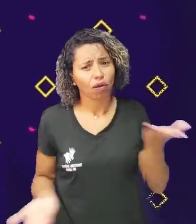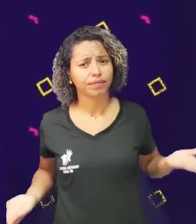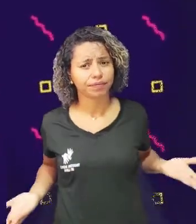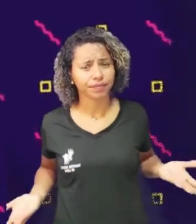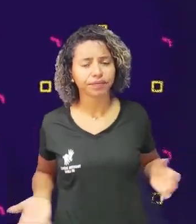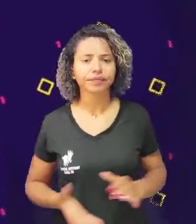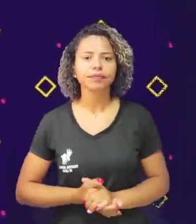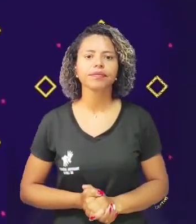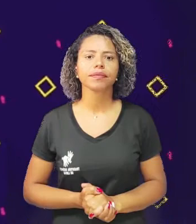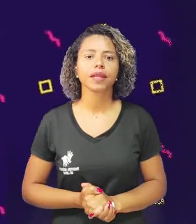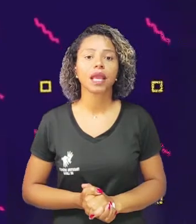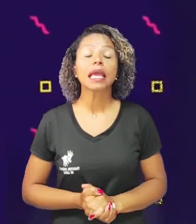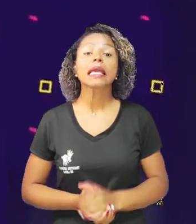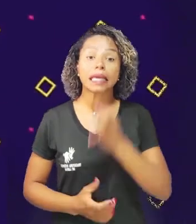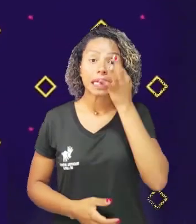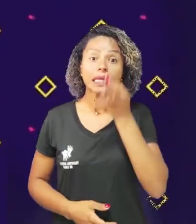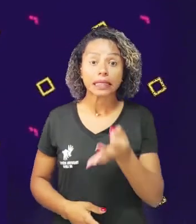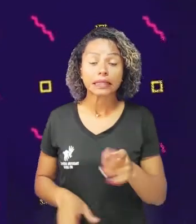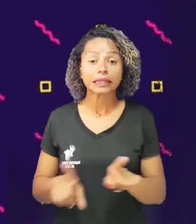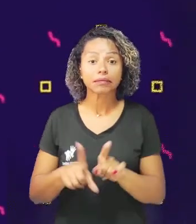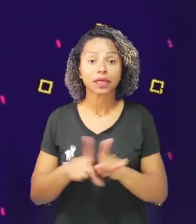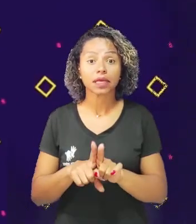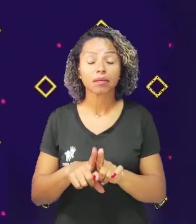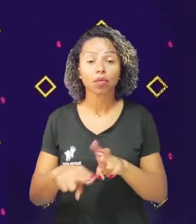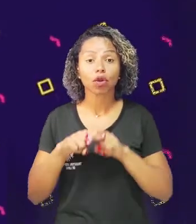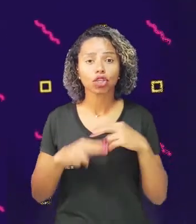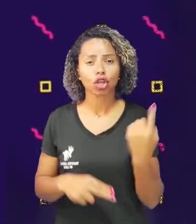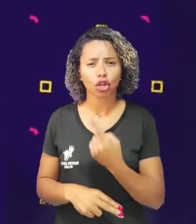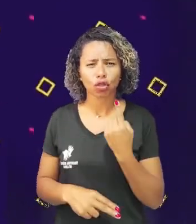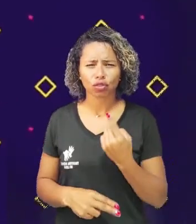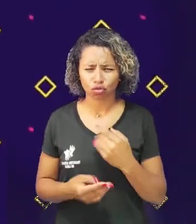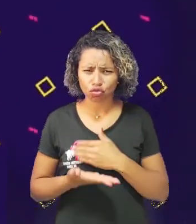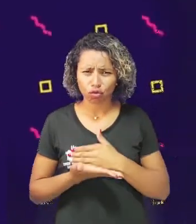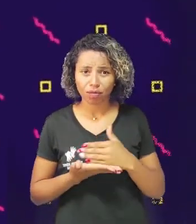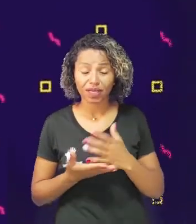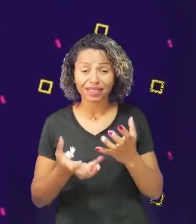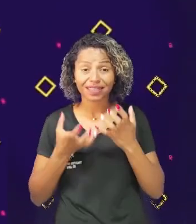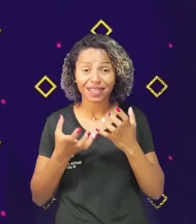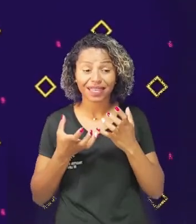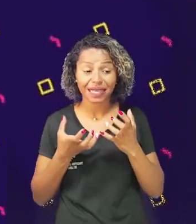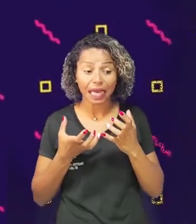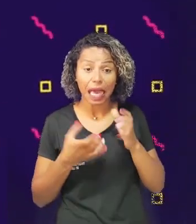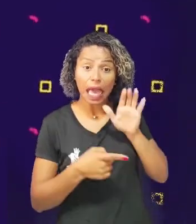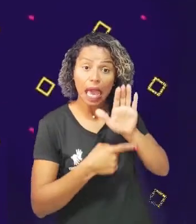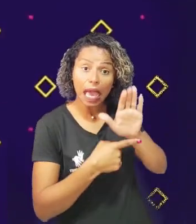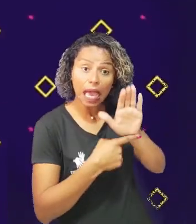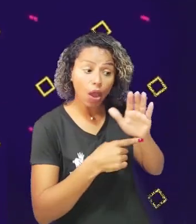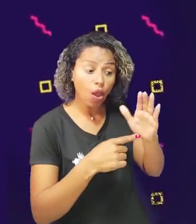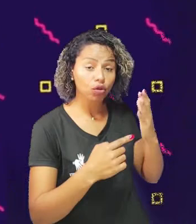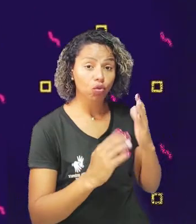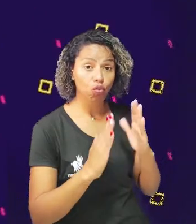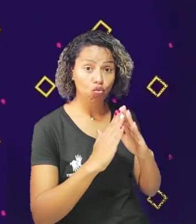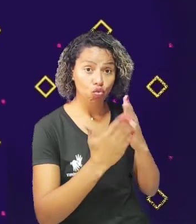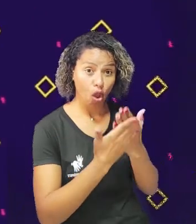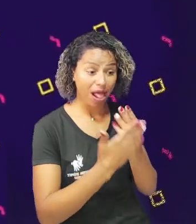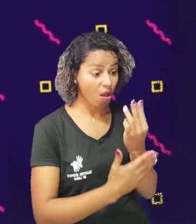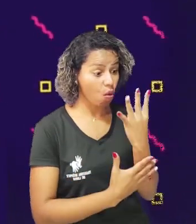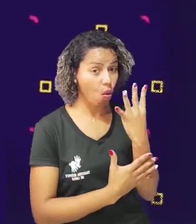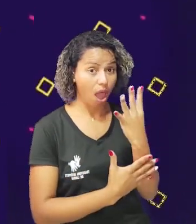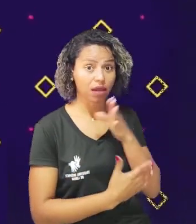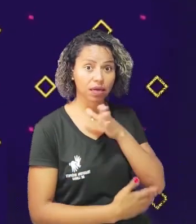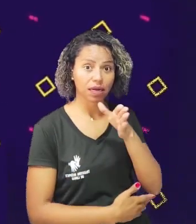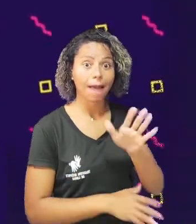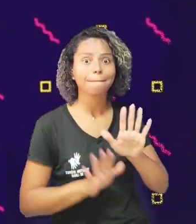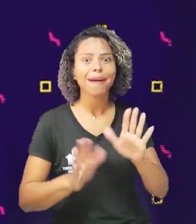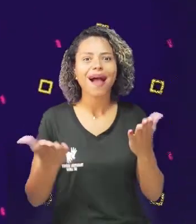E o mais interessante ainda é que, inicialmente, nós pretendíamos atender 4 escolas